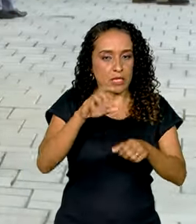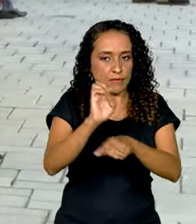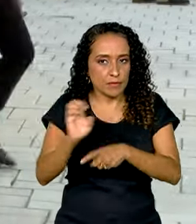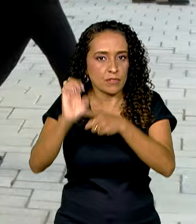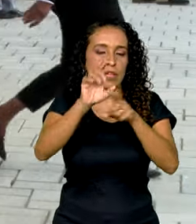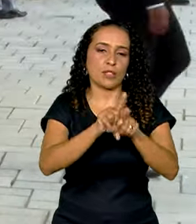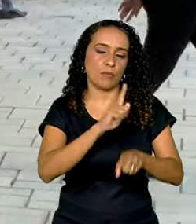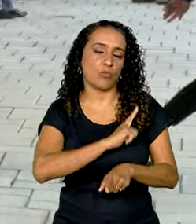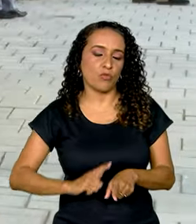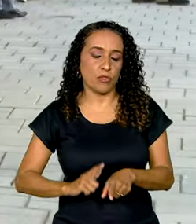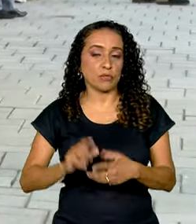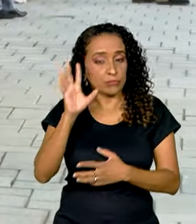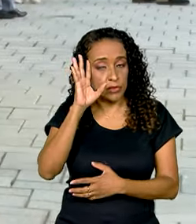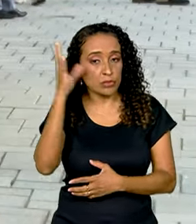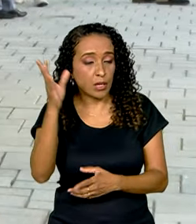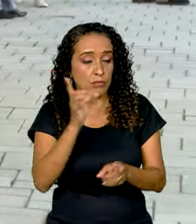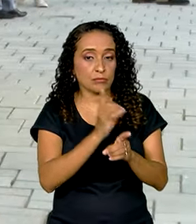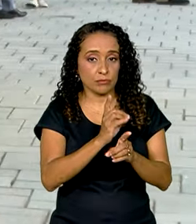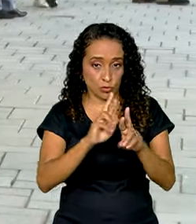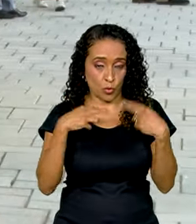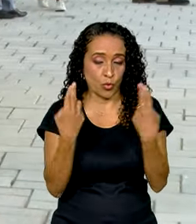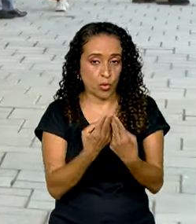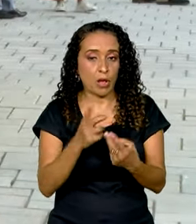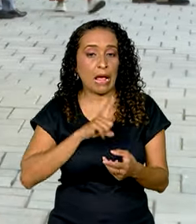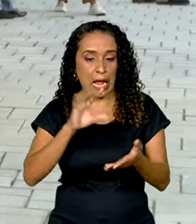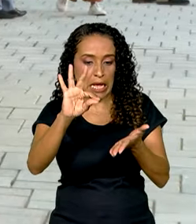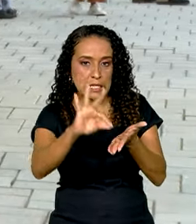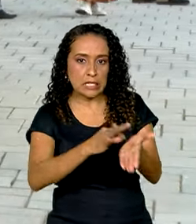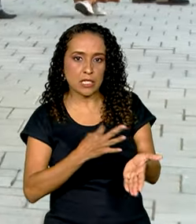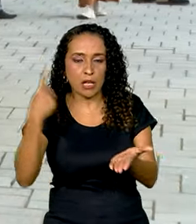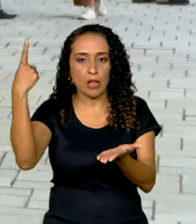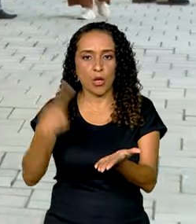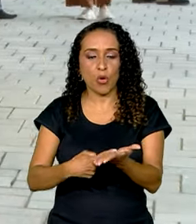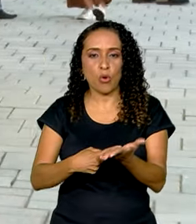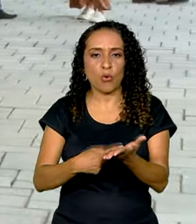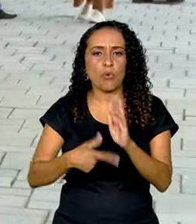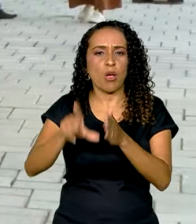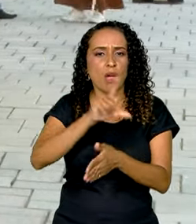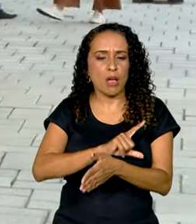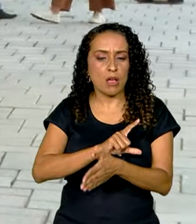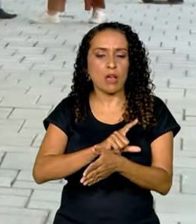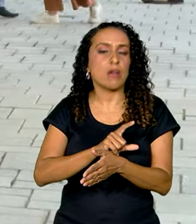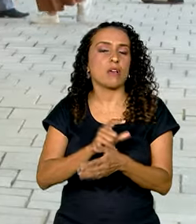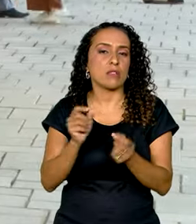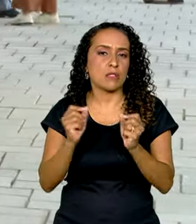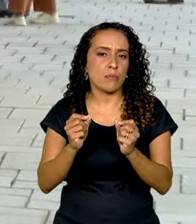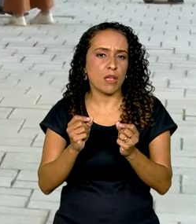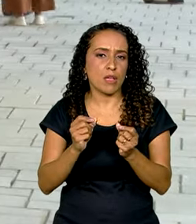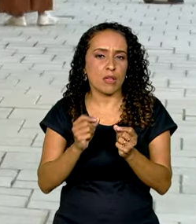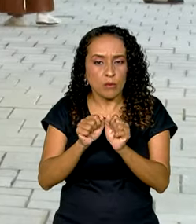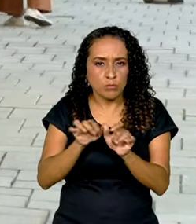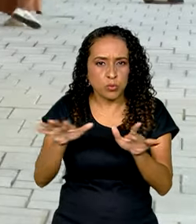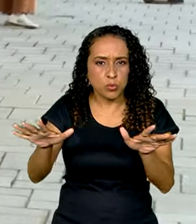governo. Entre os resultados desses encontros está a assinatura de um acordo com Antigua e Barbuda para ampliar o